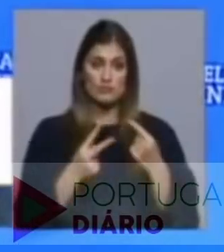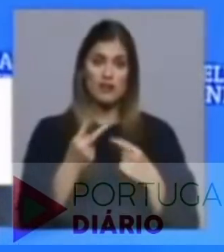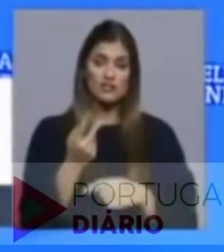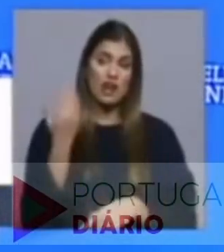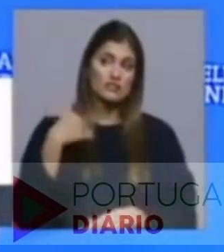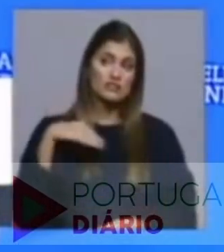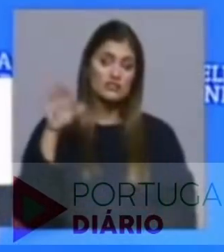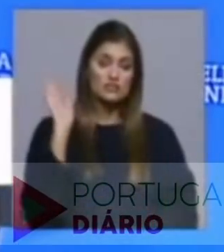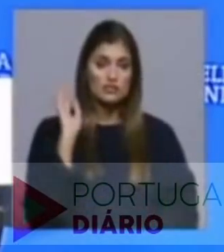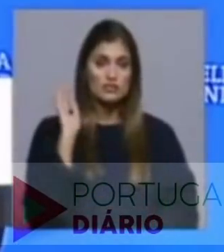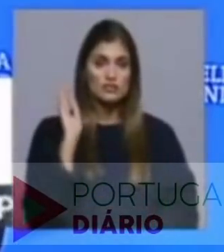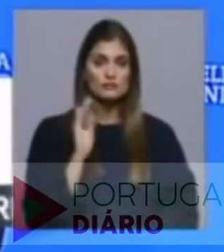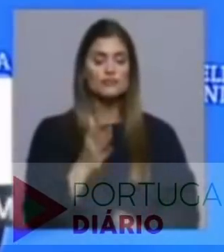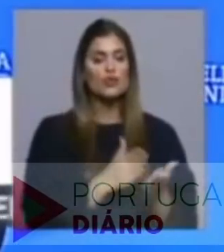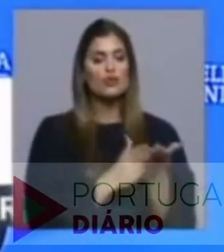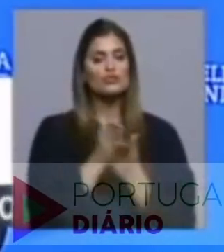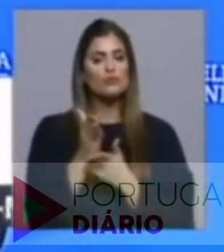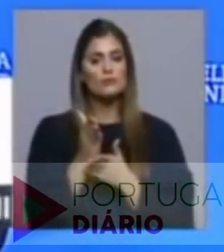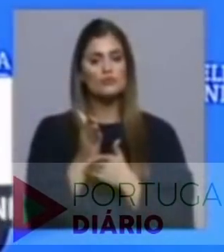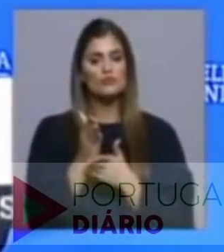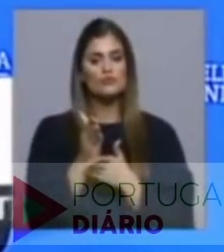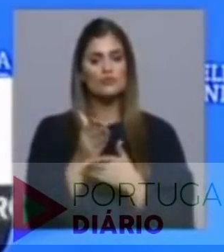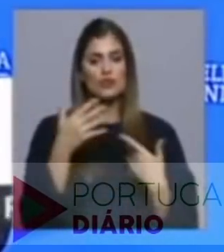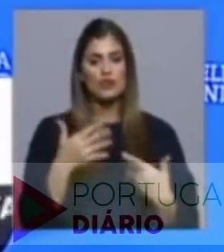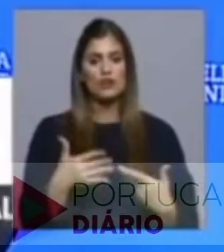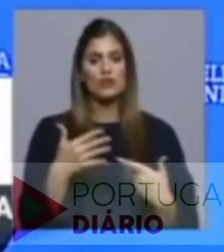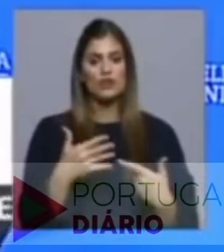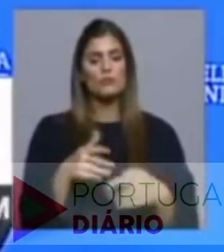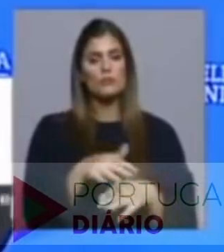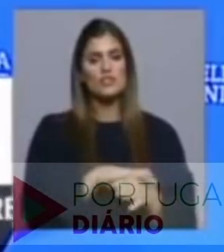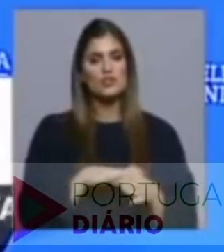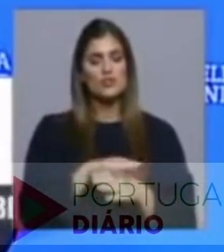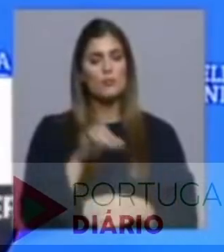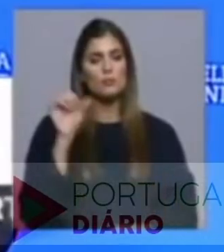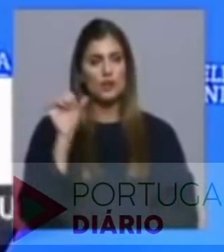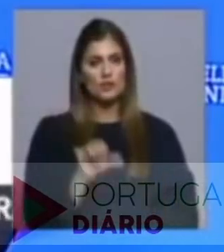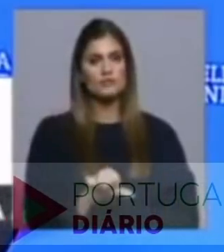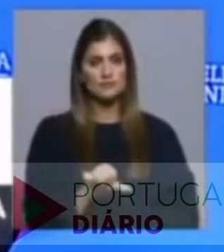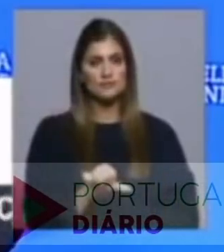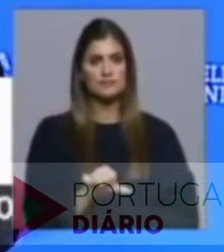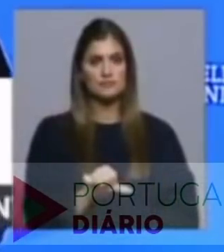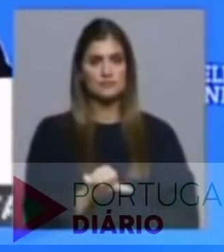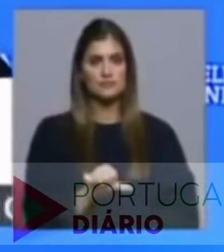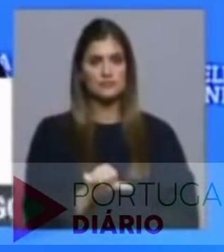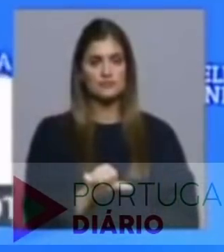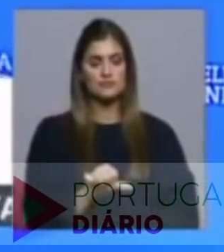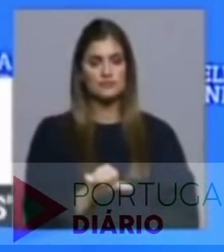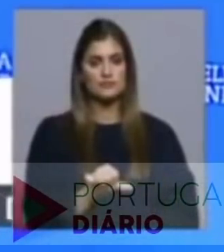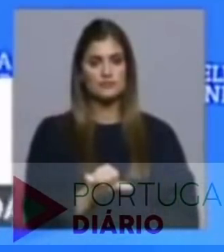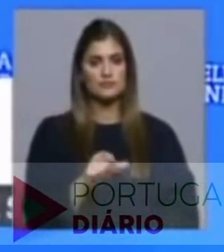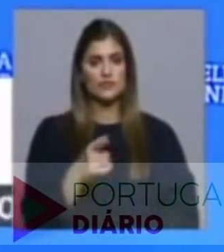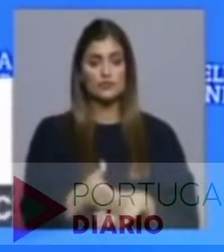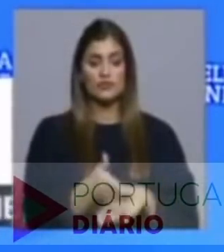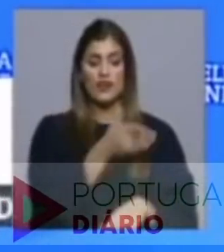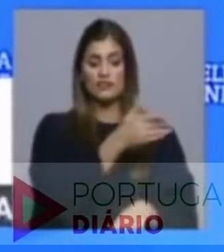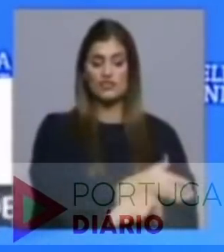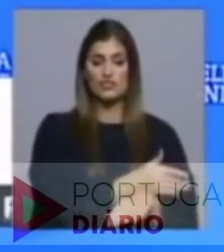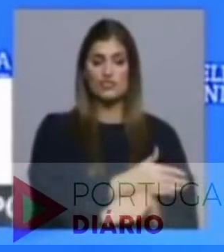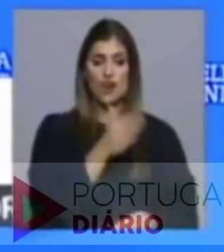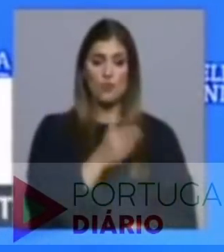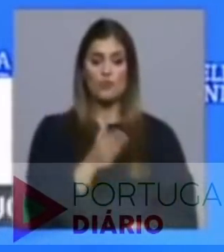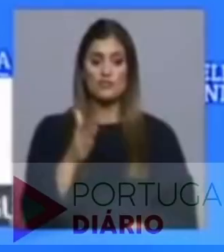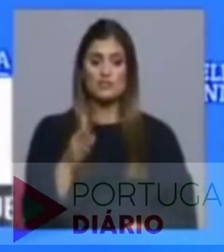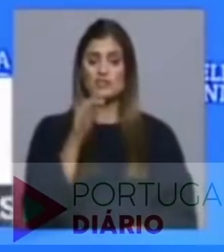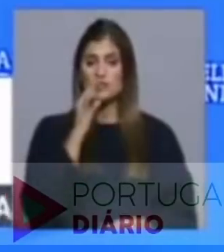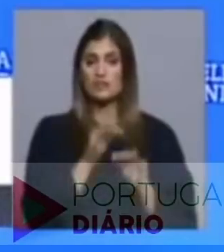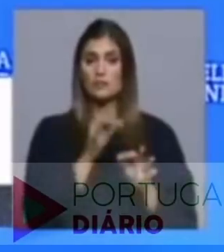atrás, continuamos ainda a estar numa situação pior do que aquela que estávamos a 11 de